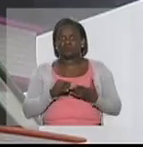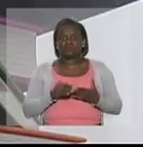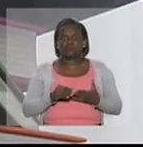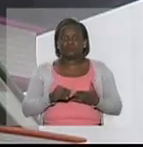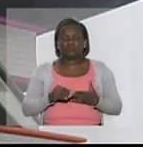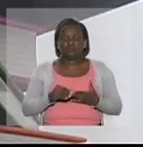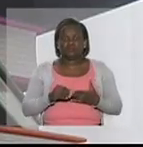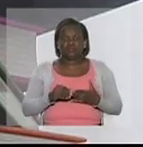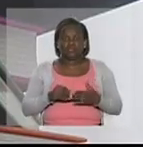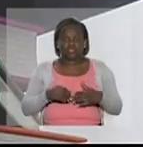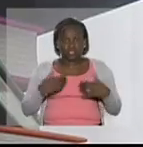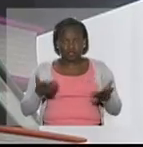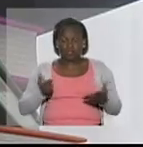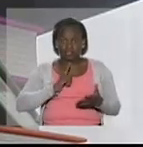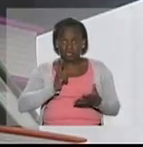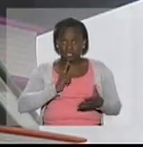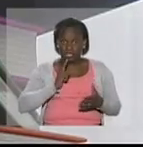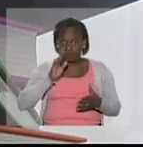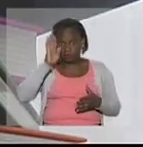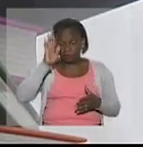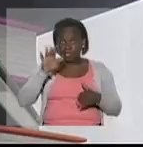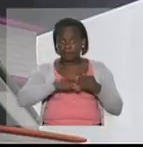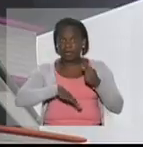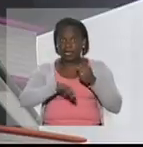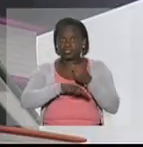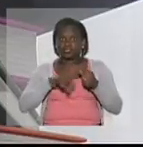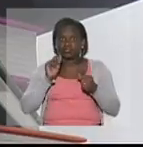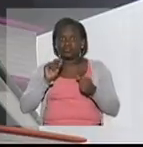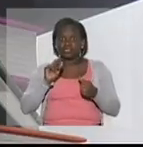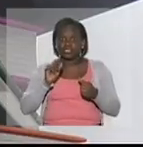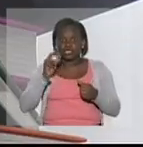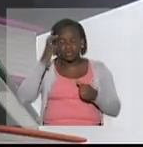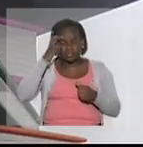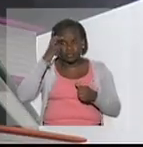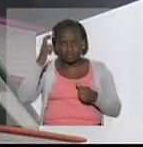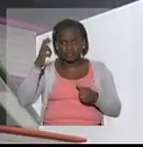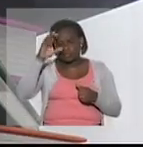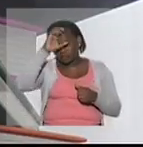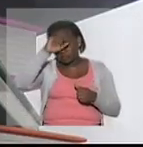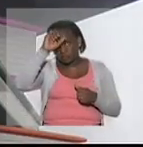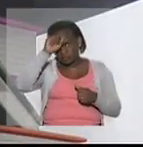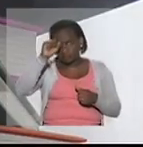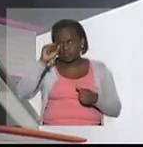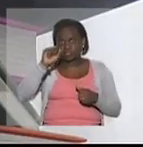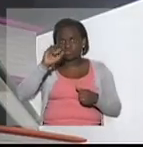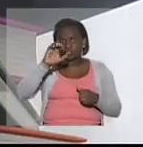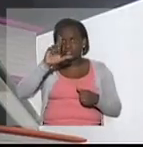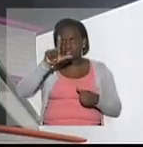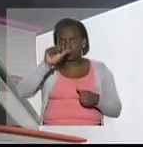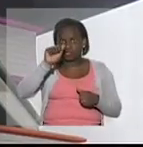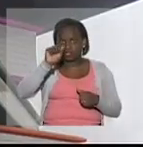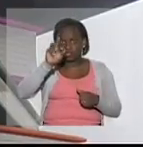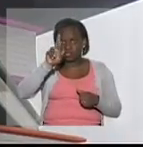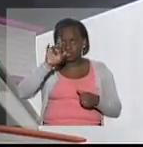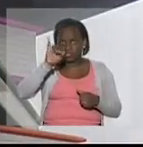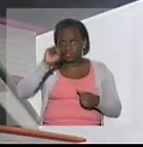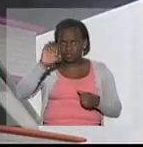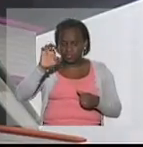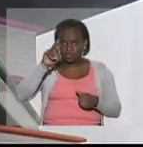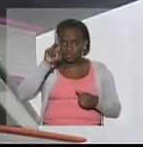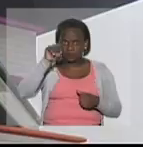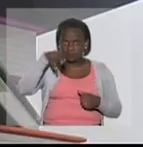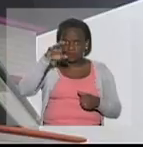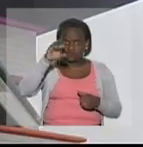adultos e tem como base né as sabedorias que eu aprendo com com a Clarice pínula né que a